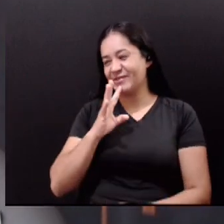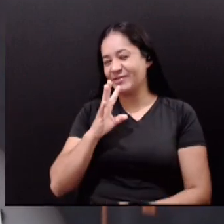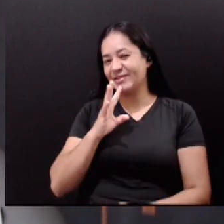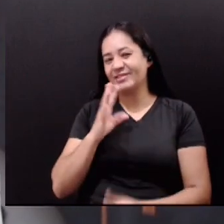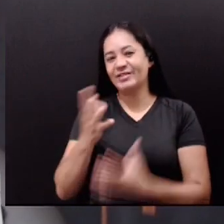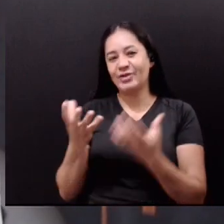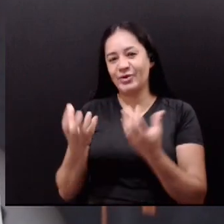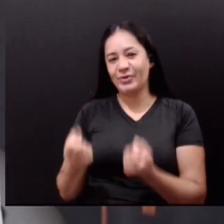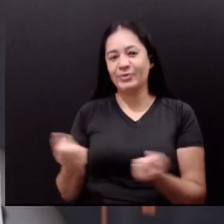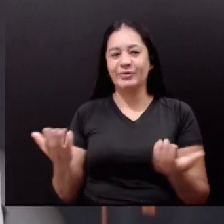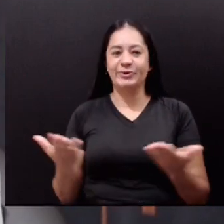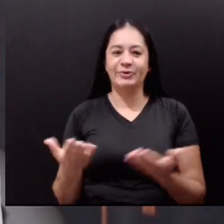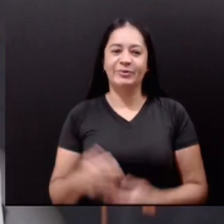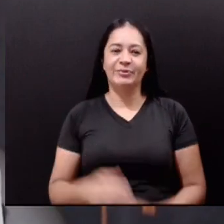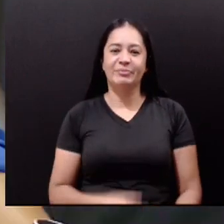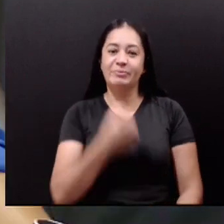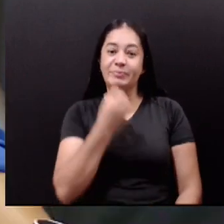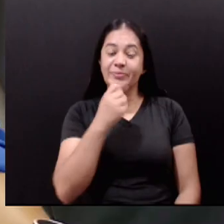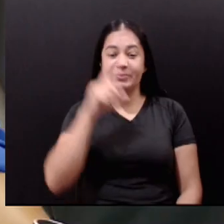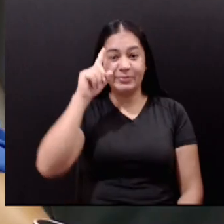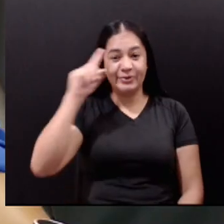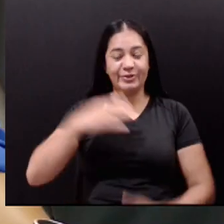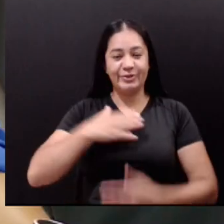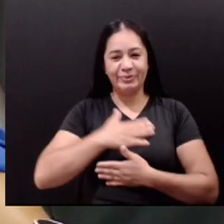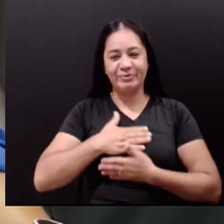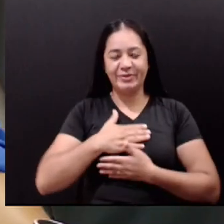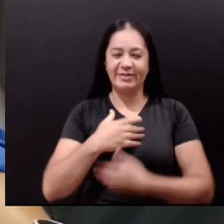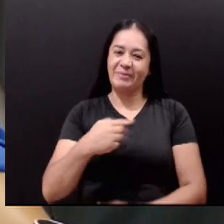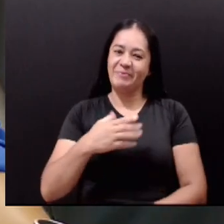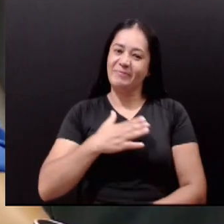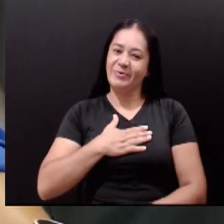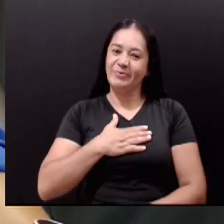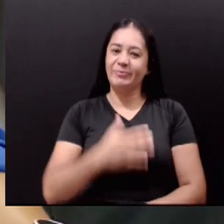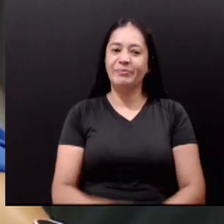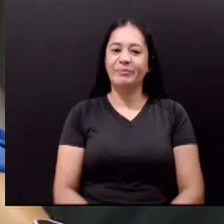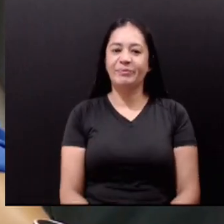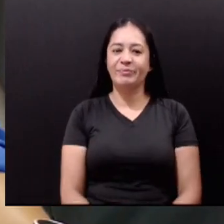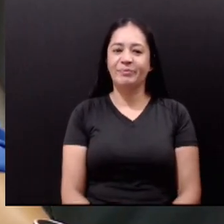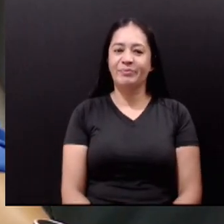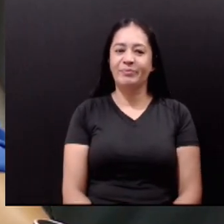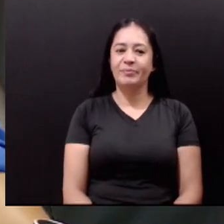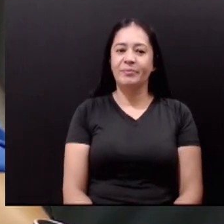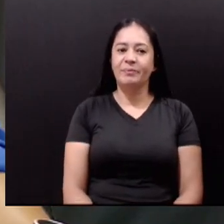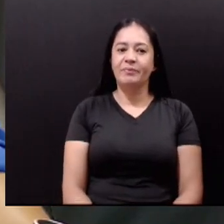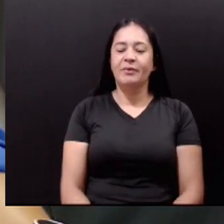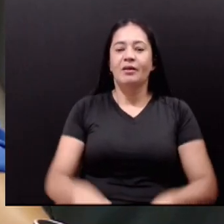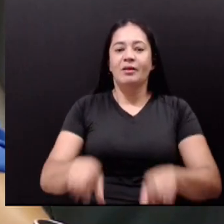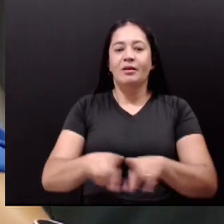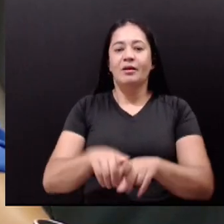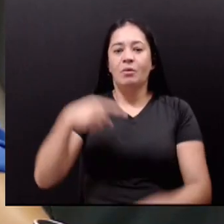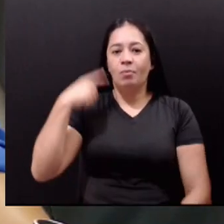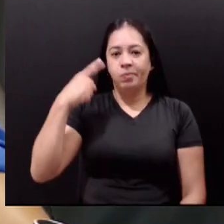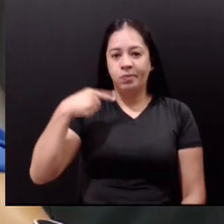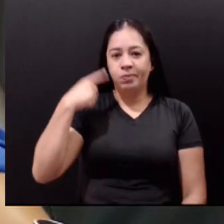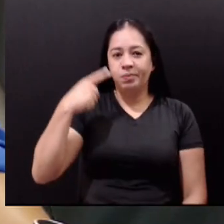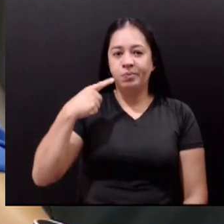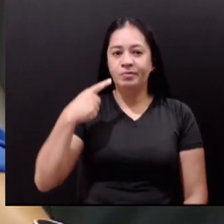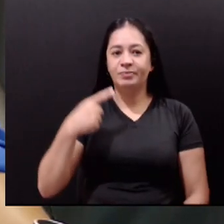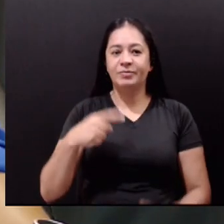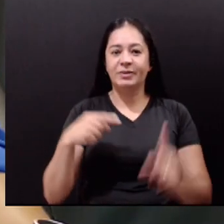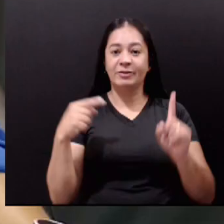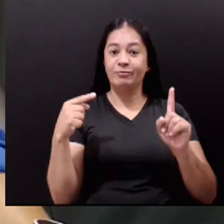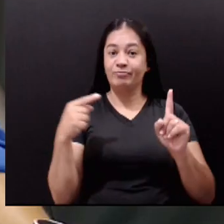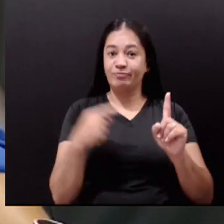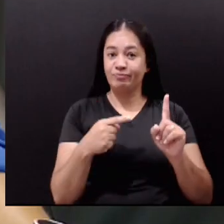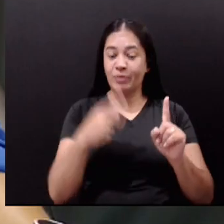Bom dia, Rúbia, o prazer é todo meu. Maravilha! Com a gente também o advogado especialista em direito digital, privacidade e proteção de dados,